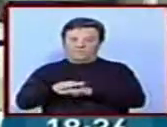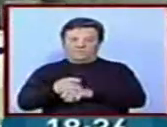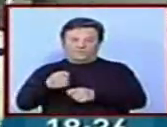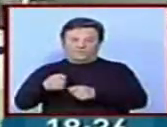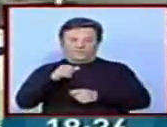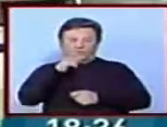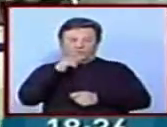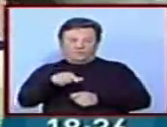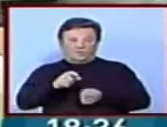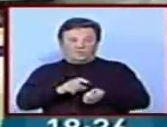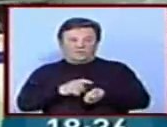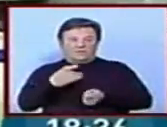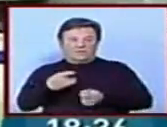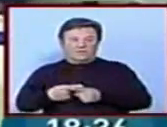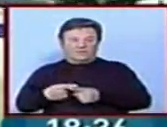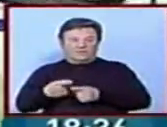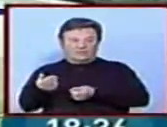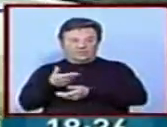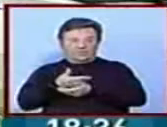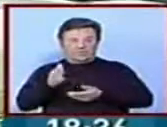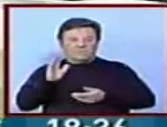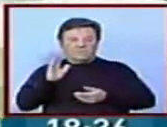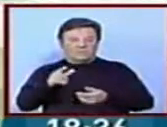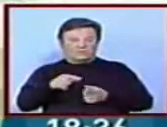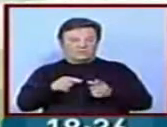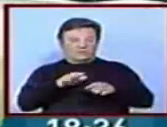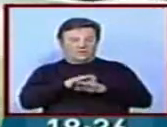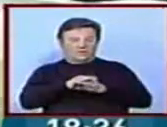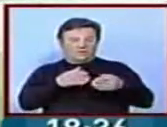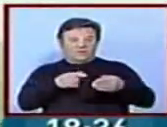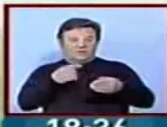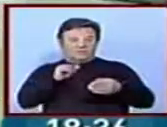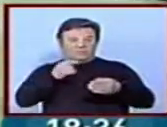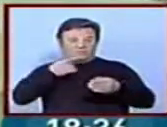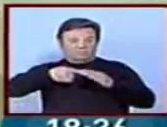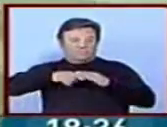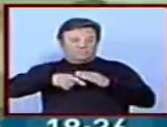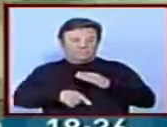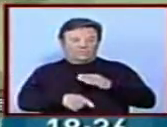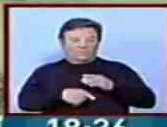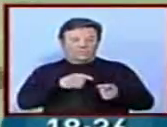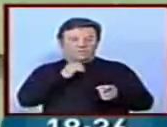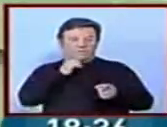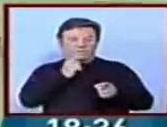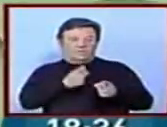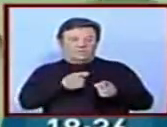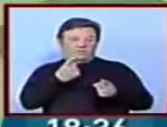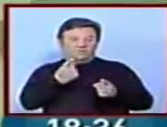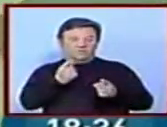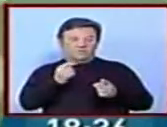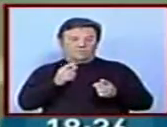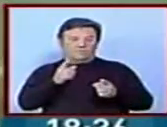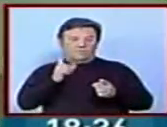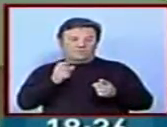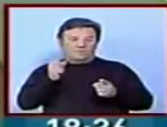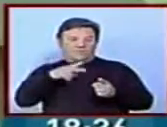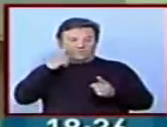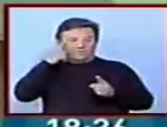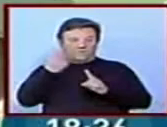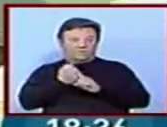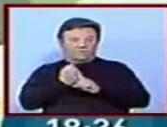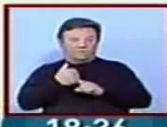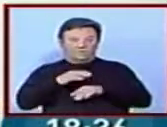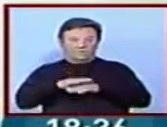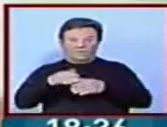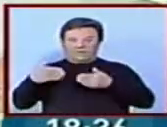casos, é uma espécie com interesse comercial, mas que é uma espécie de profundidade e, portanto, acaba por ser um dos novos desafios nos